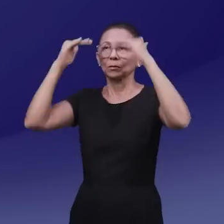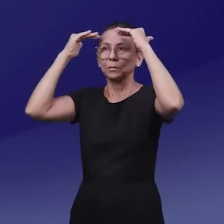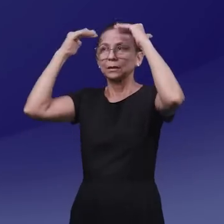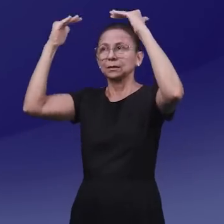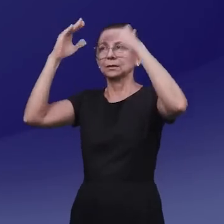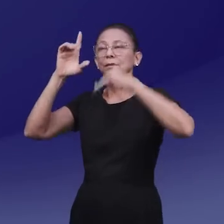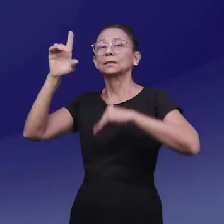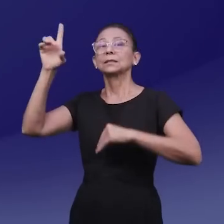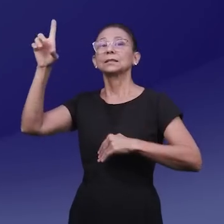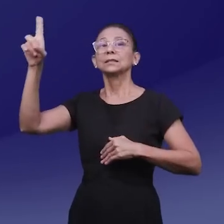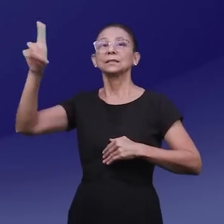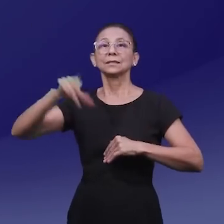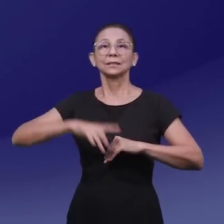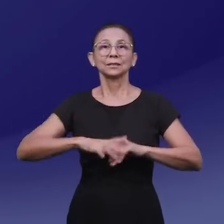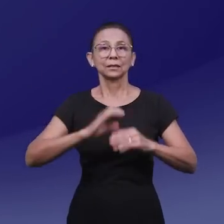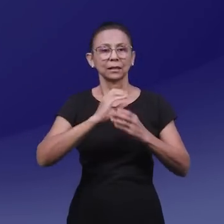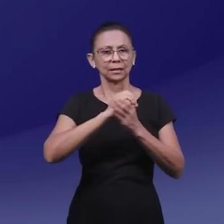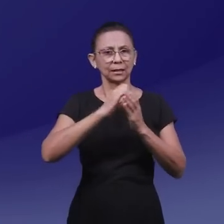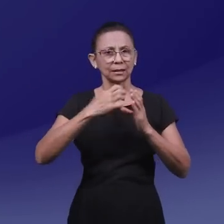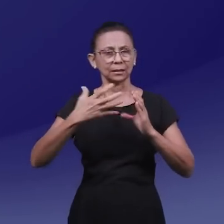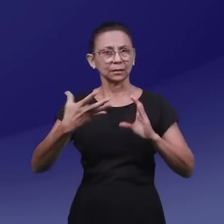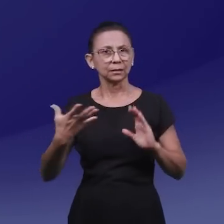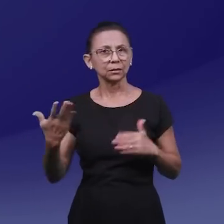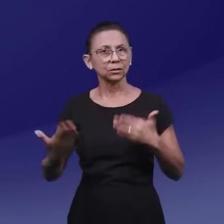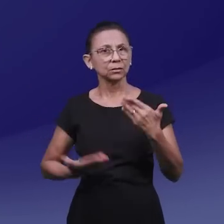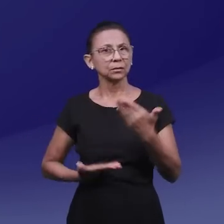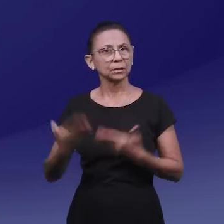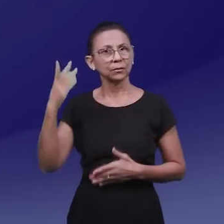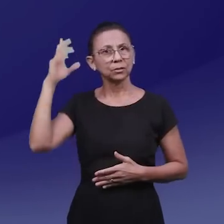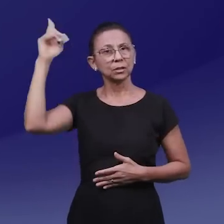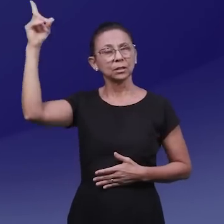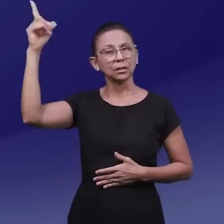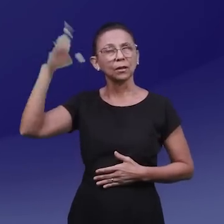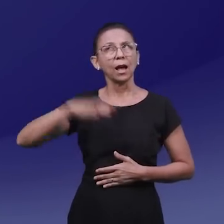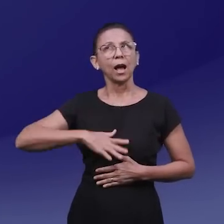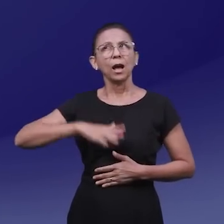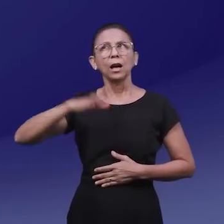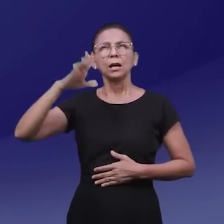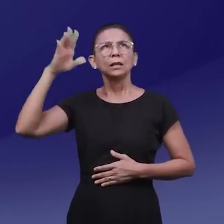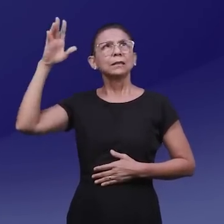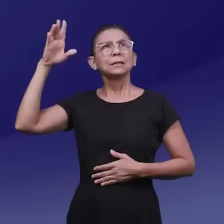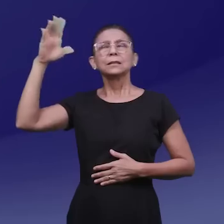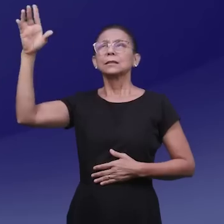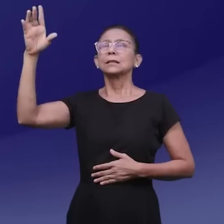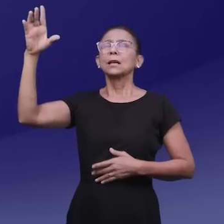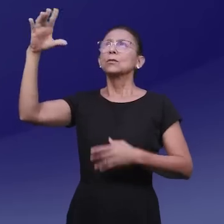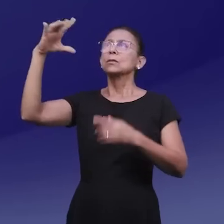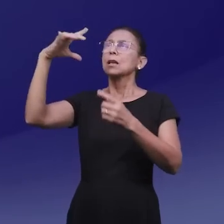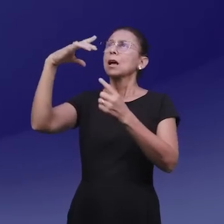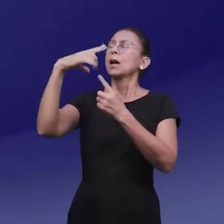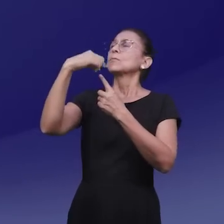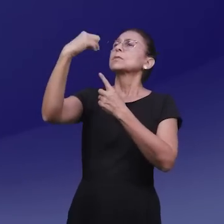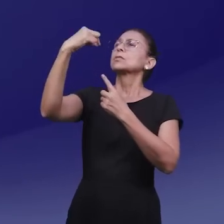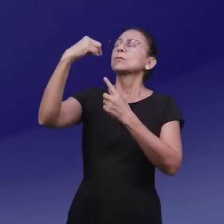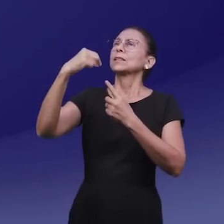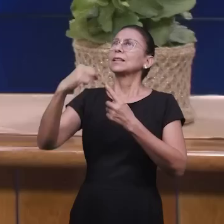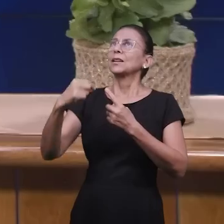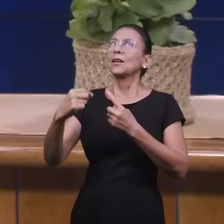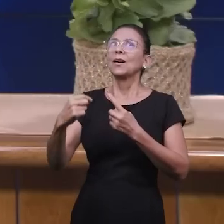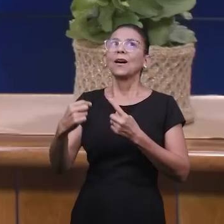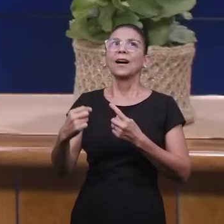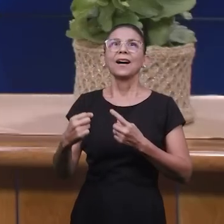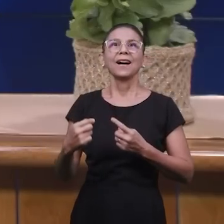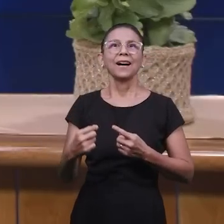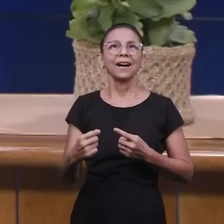Senhor. O outro aspecto que nós temos que ver é que a eleição é nele. Em quem? Em Jesus. Não há